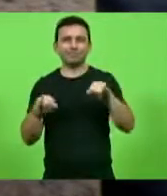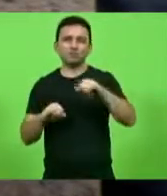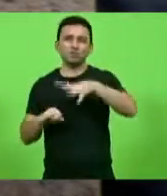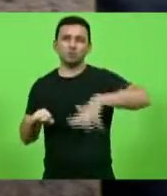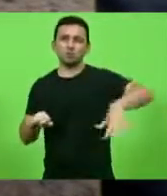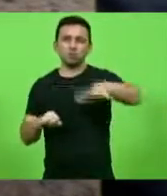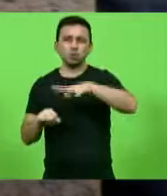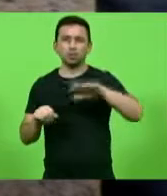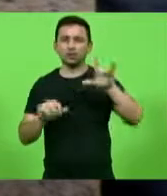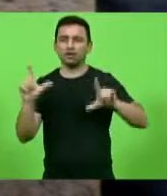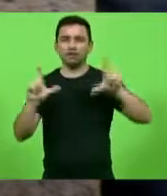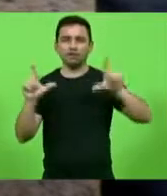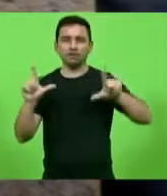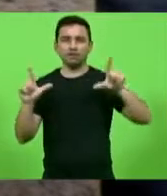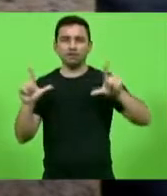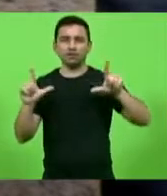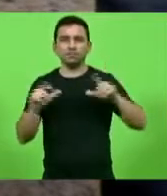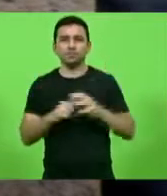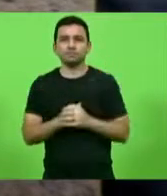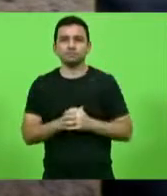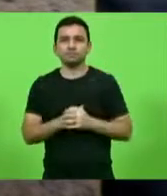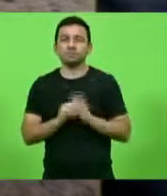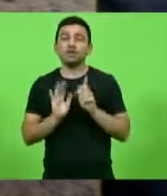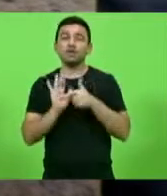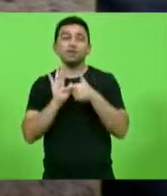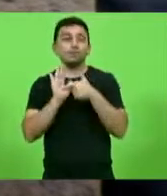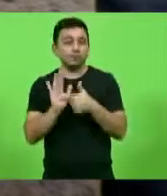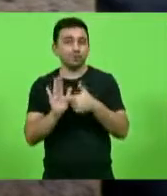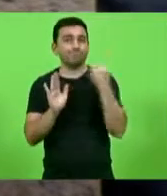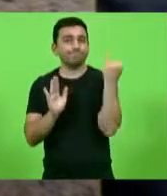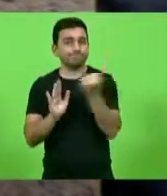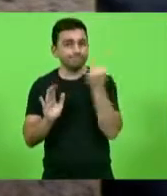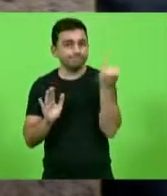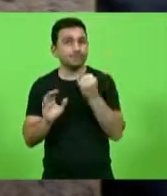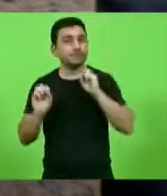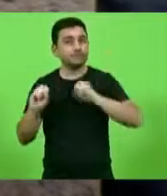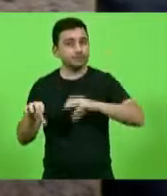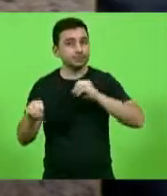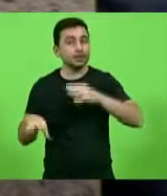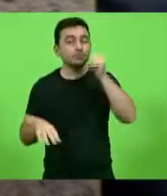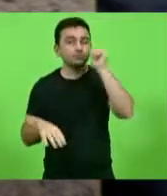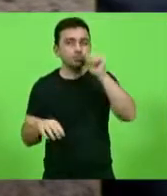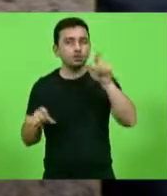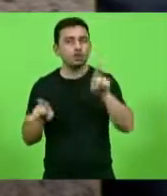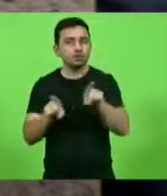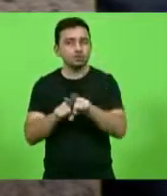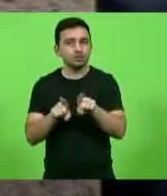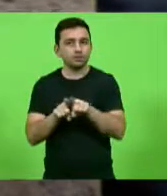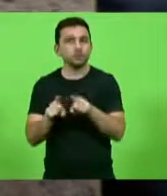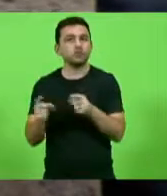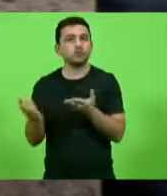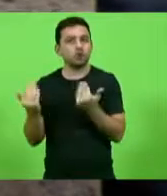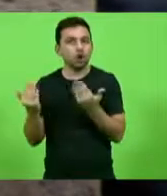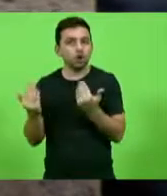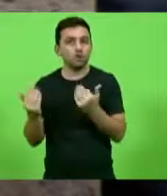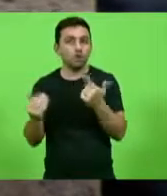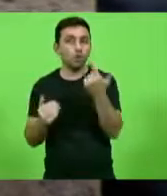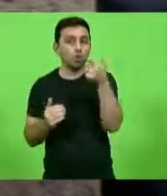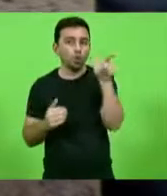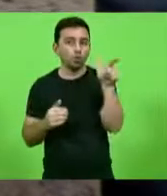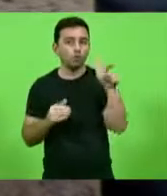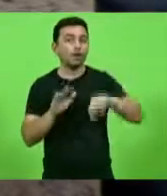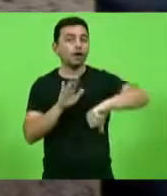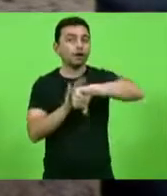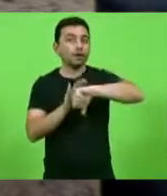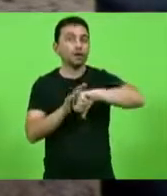canais televisivos, e que demonstram a importância de ensinar as nossas meninas e adolescentes sobre um outro crime, que é